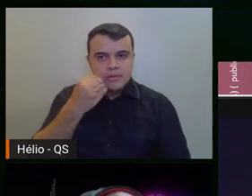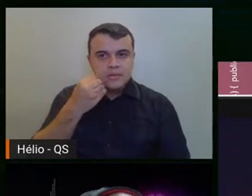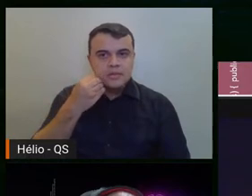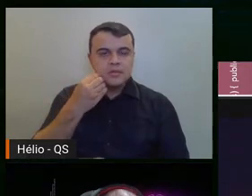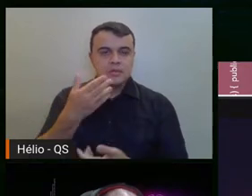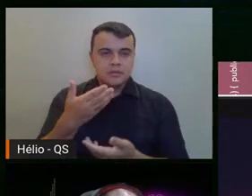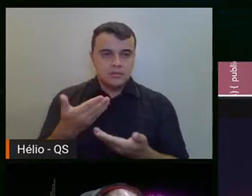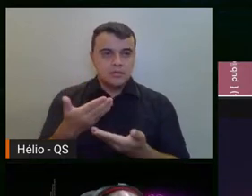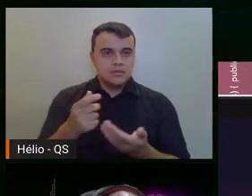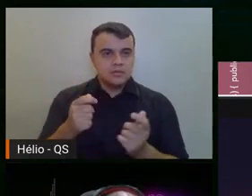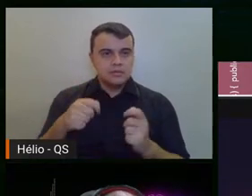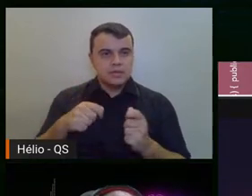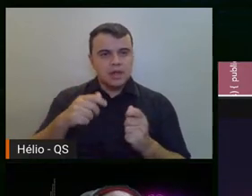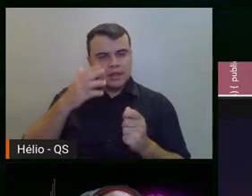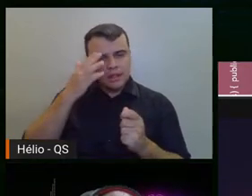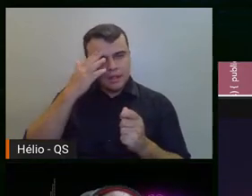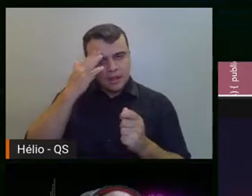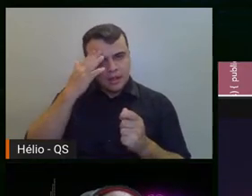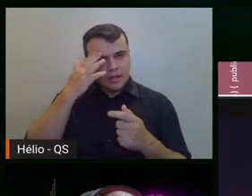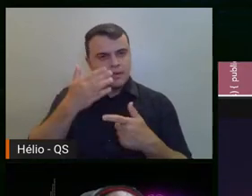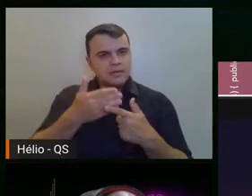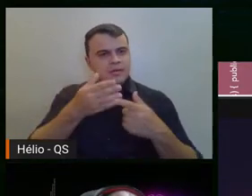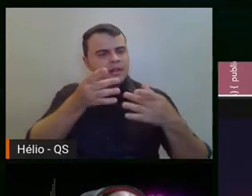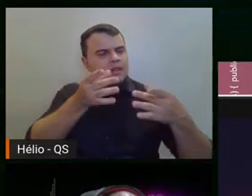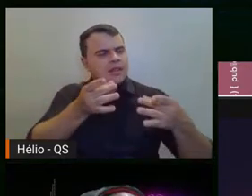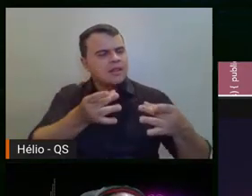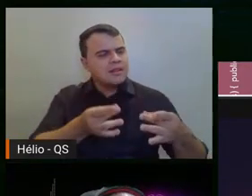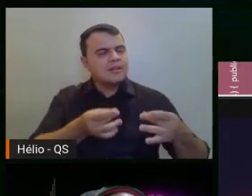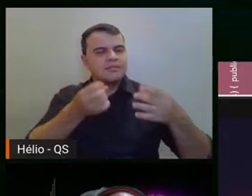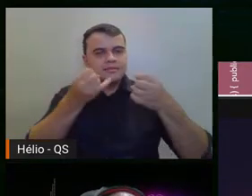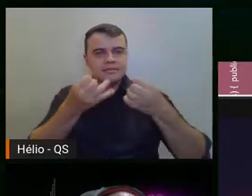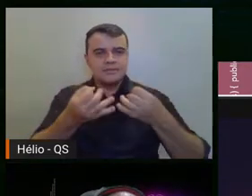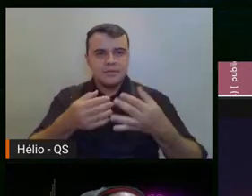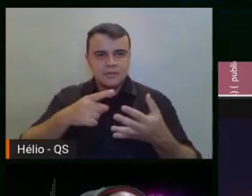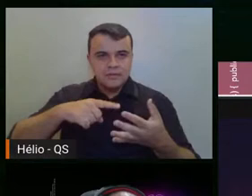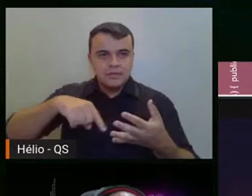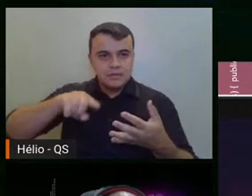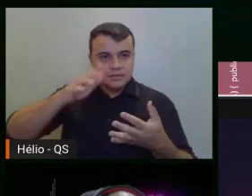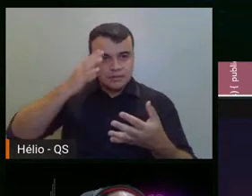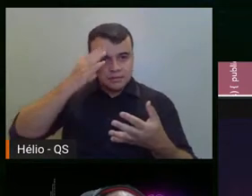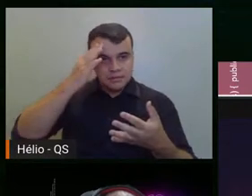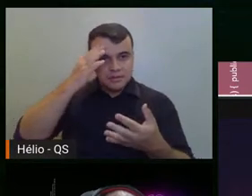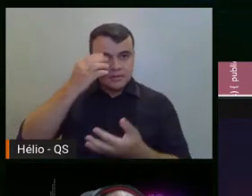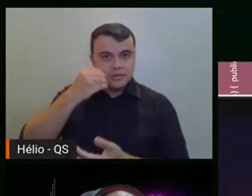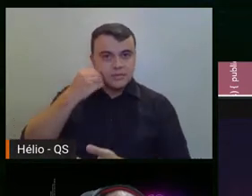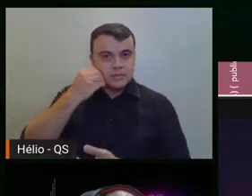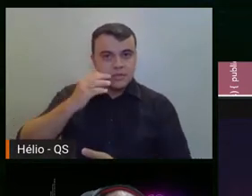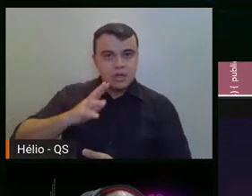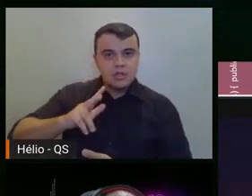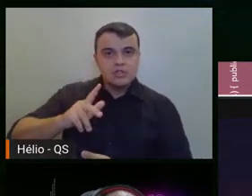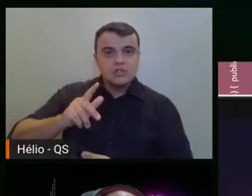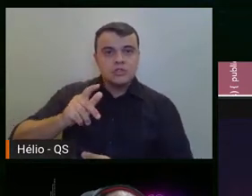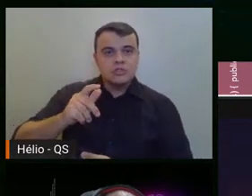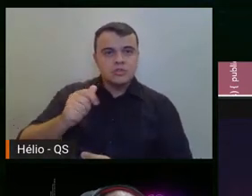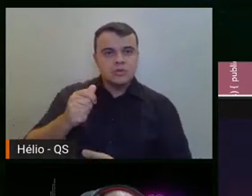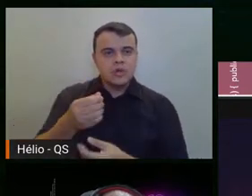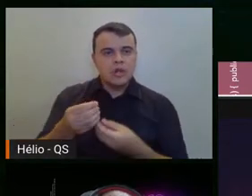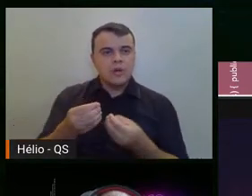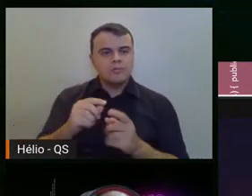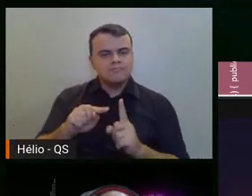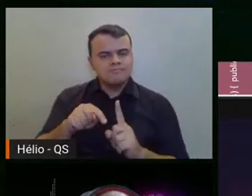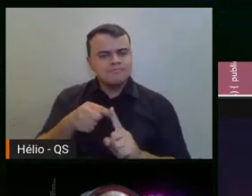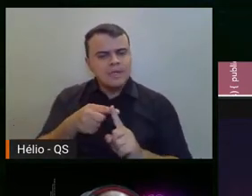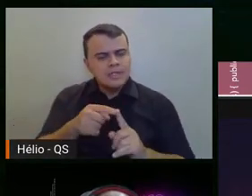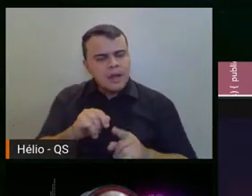imersiva Então a gente vai entender os pormenores aí para vocês realmente entender a experiência como um todo e como extrair o máximo